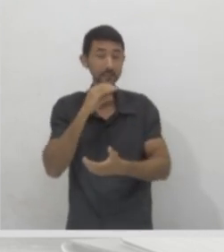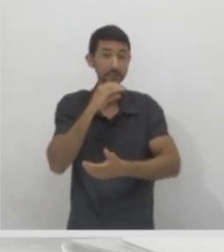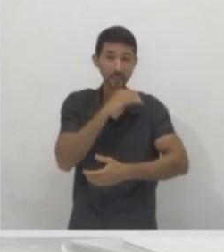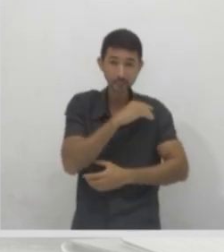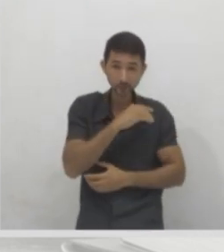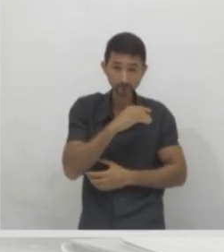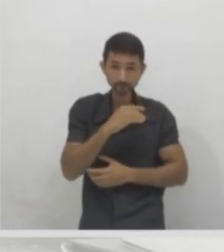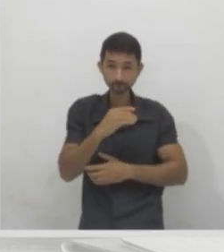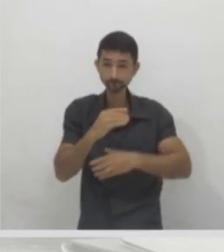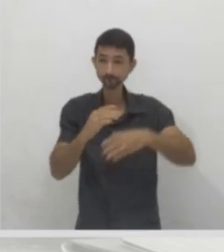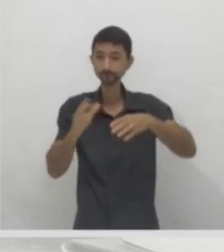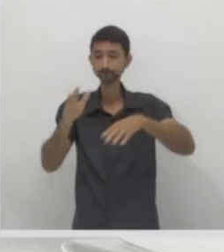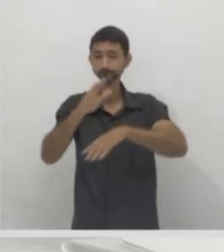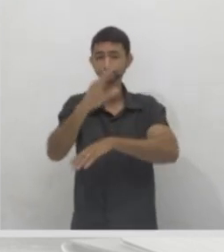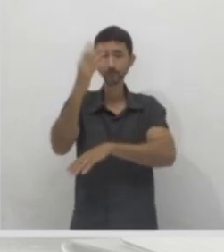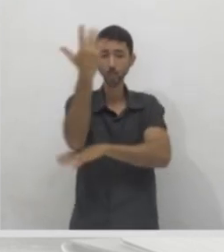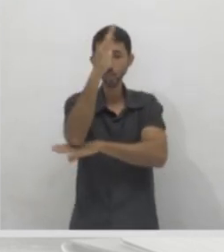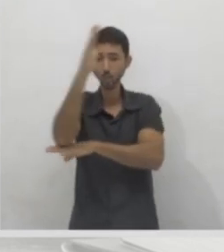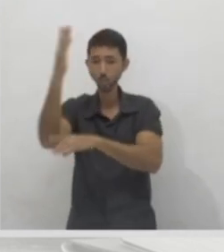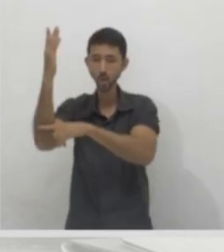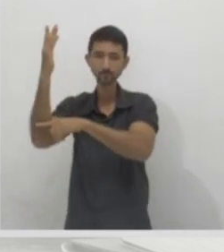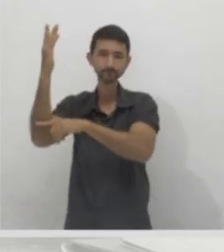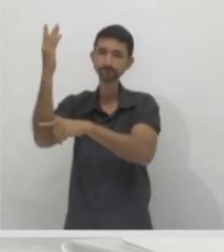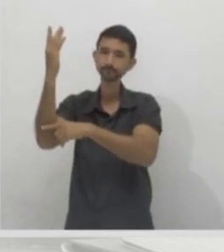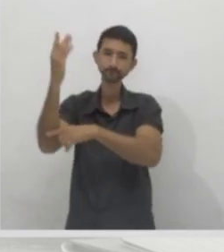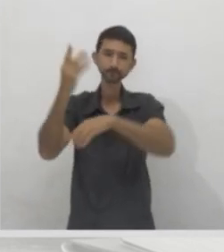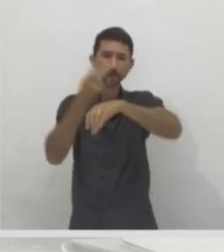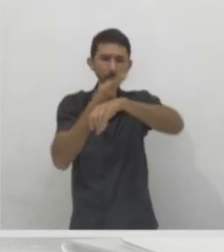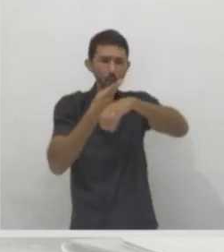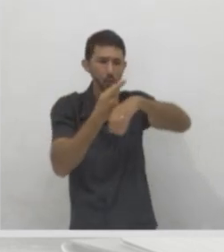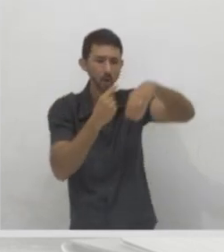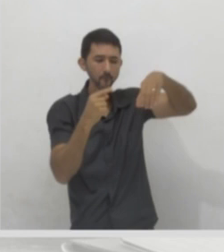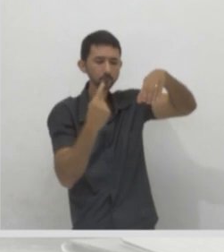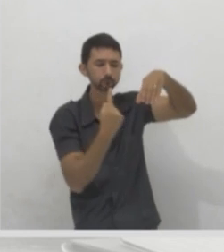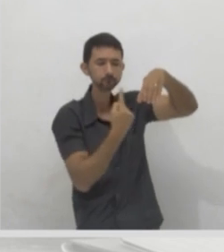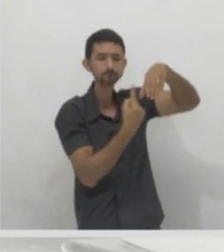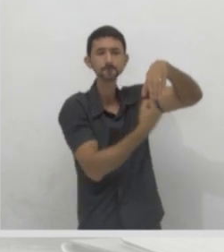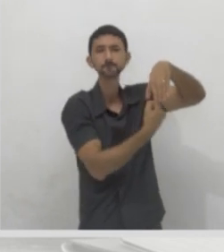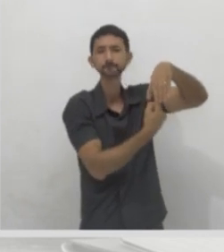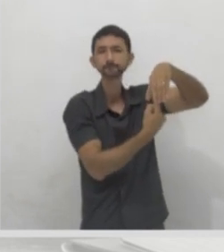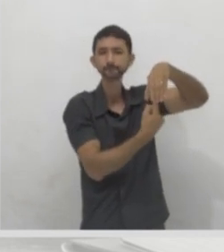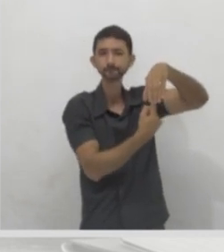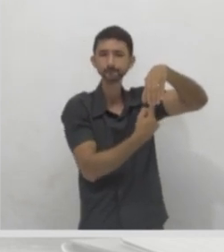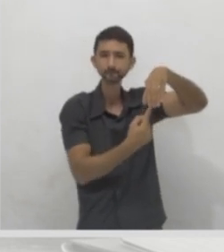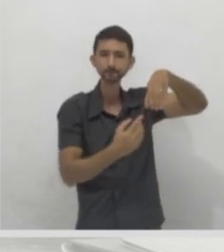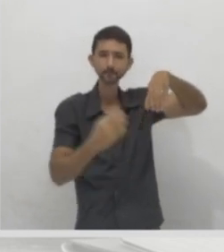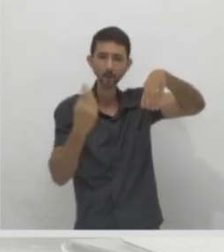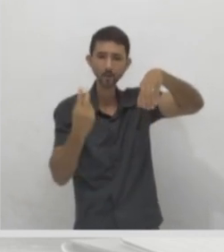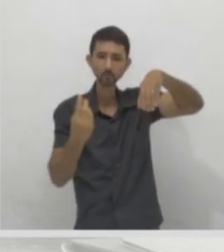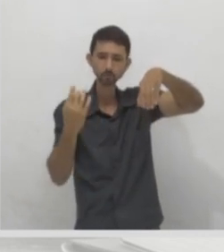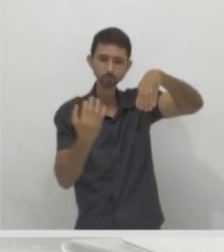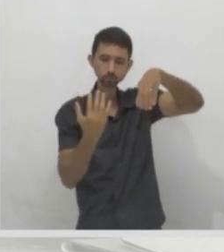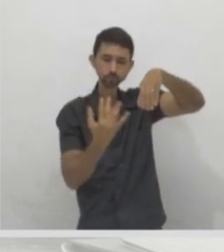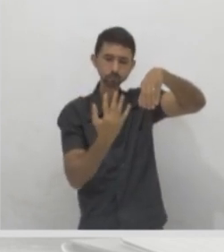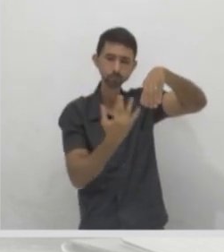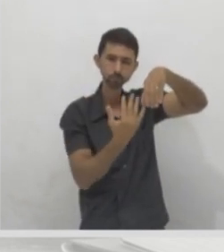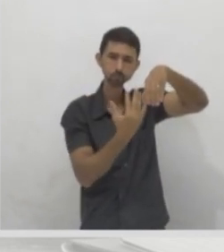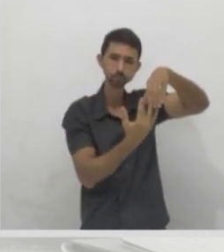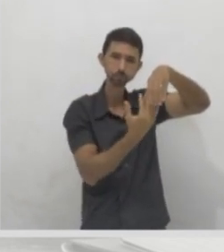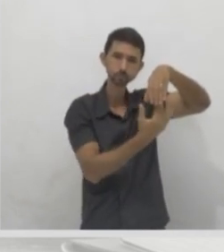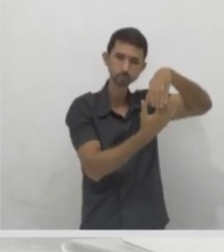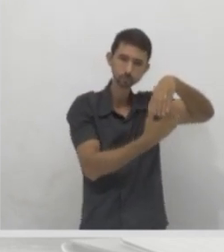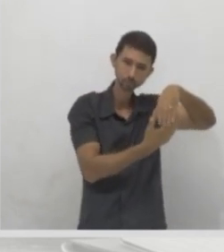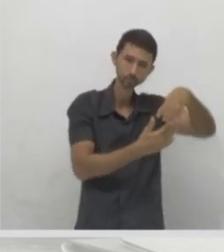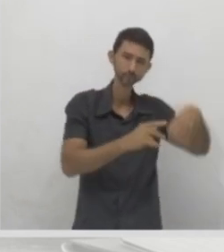também não poderiam viver ao ar livre. Então, não só buscavam um abrigo em cavernas, mas também debaixo de árvores e assim